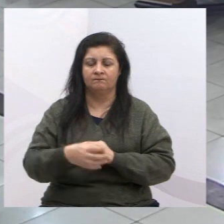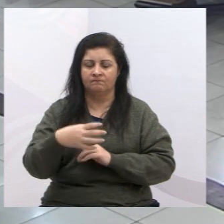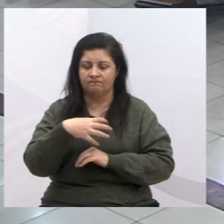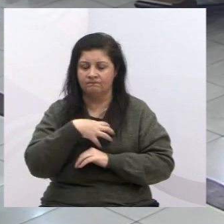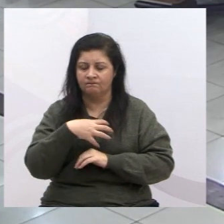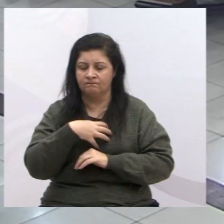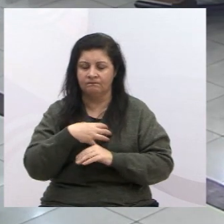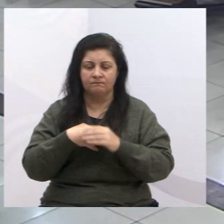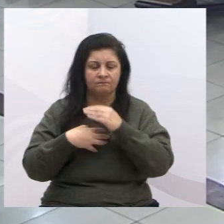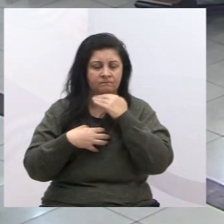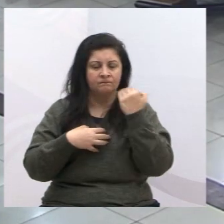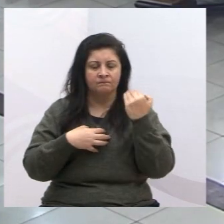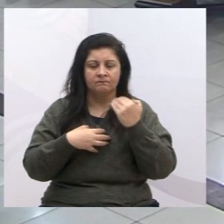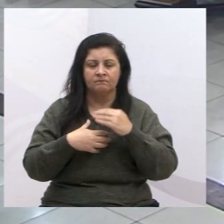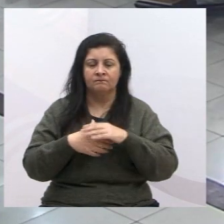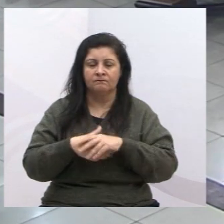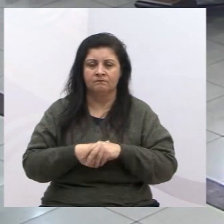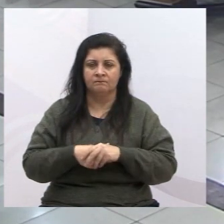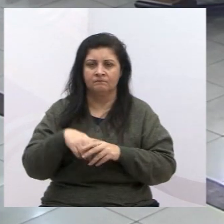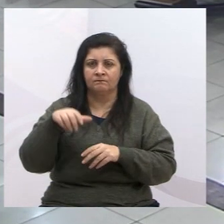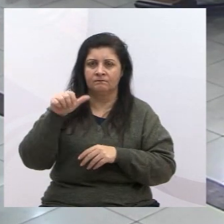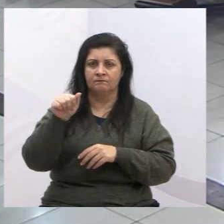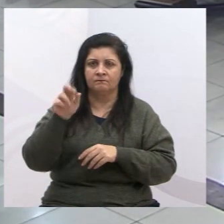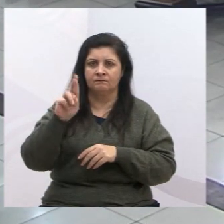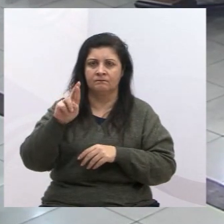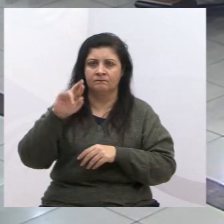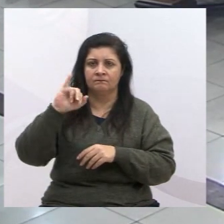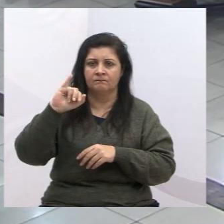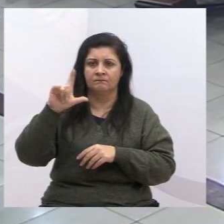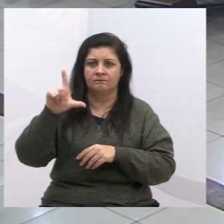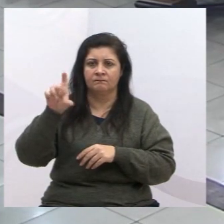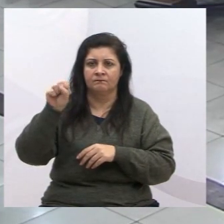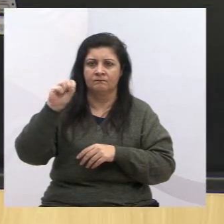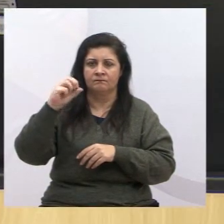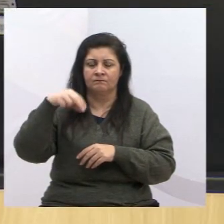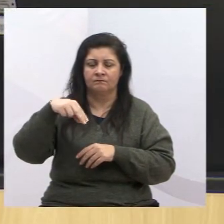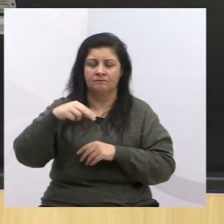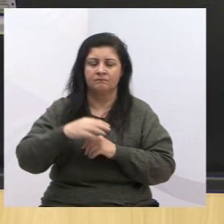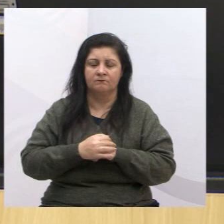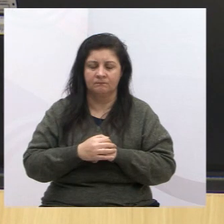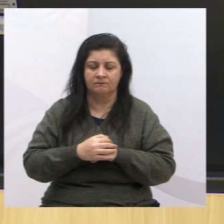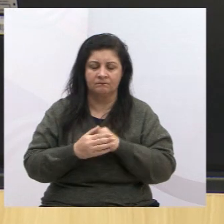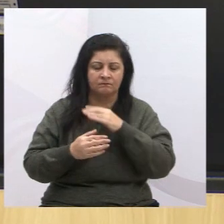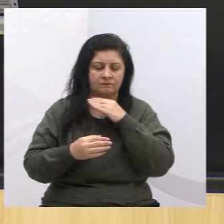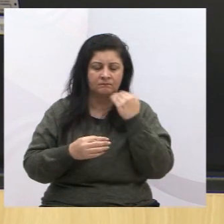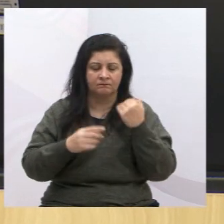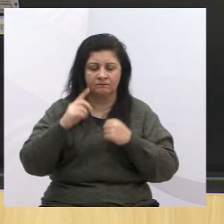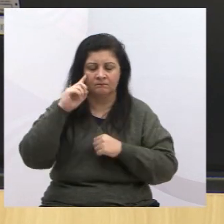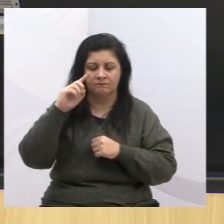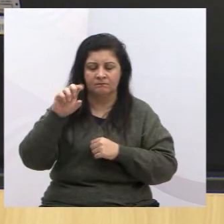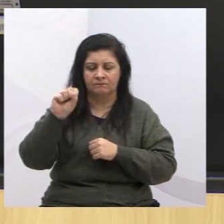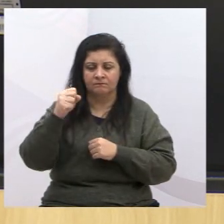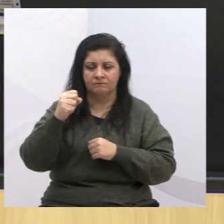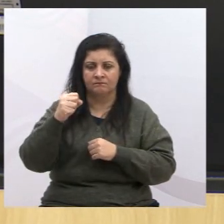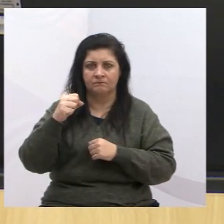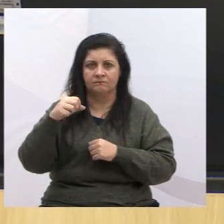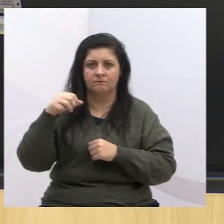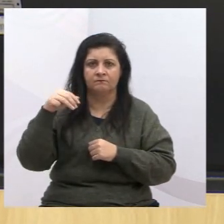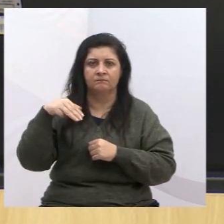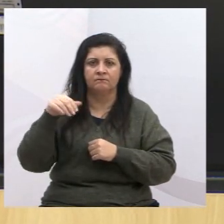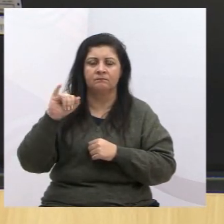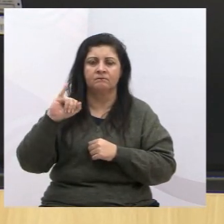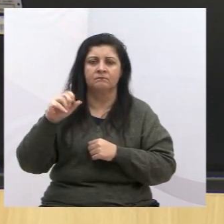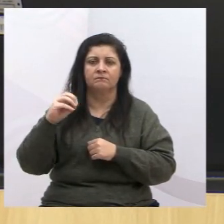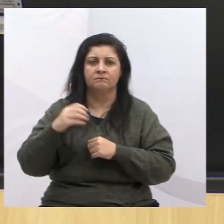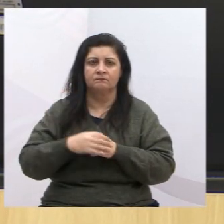pesar pelo falecimento de Arilson Alves de Freitas, falecido em 18 de maio de 2021.